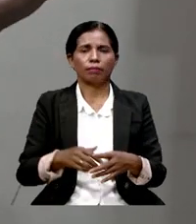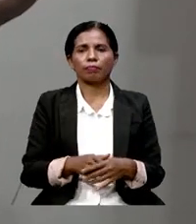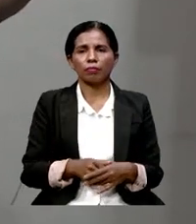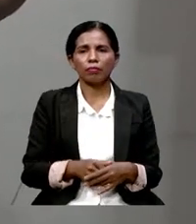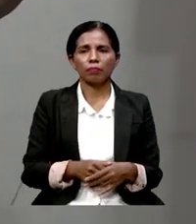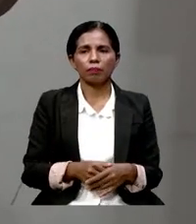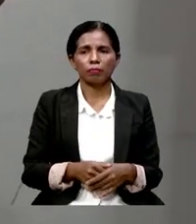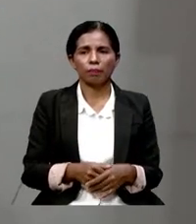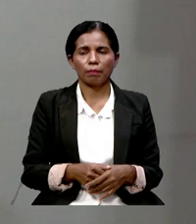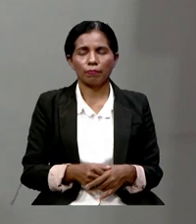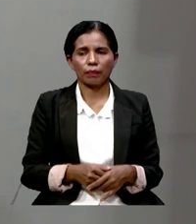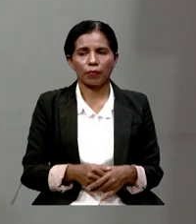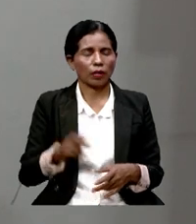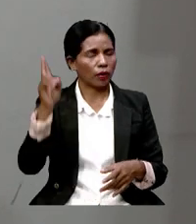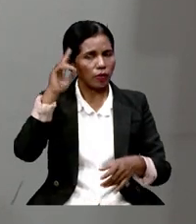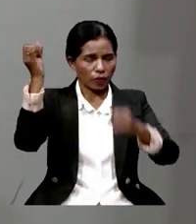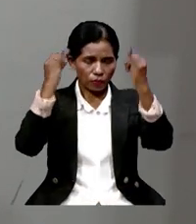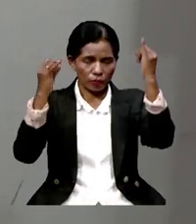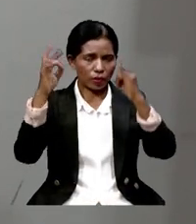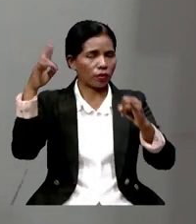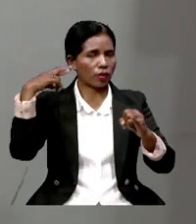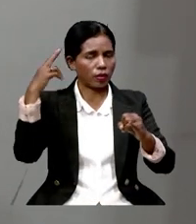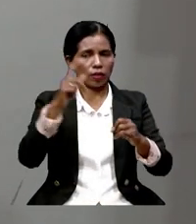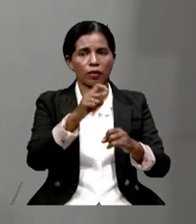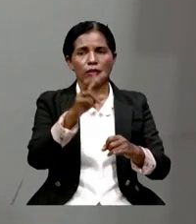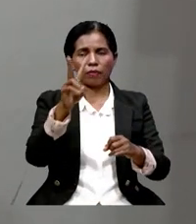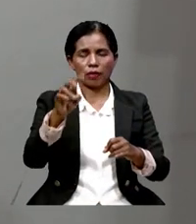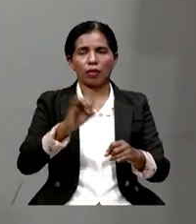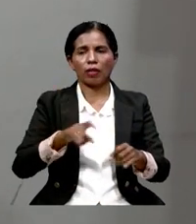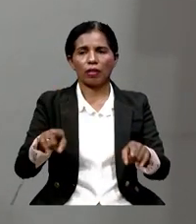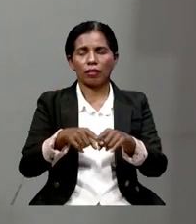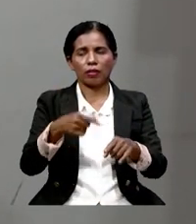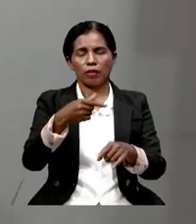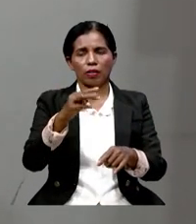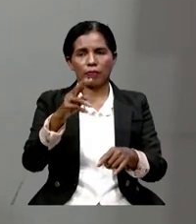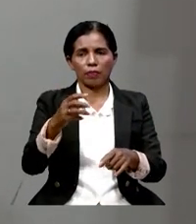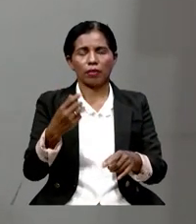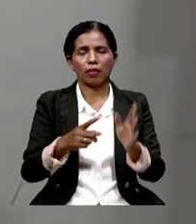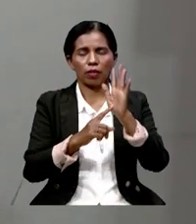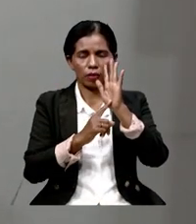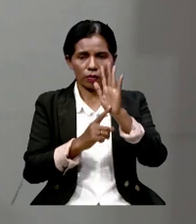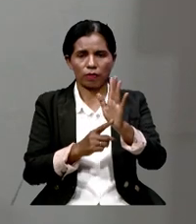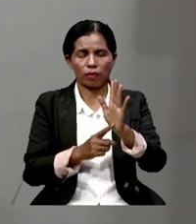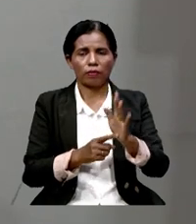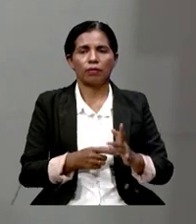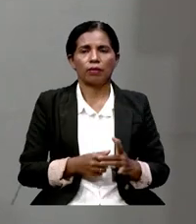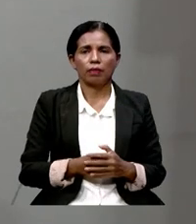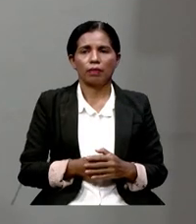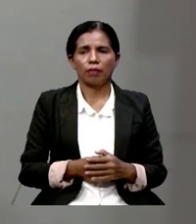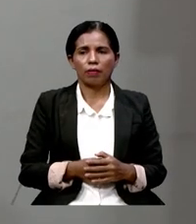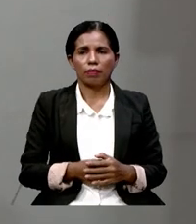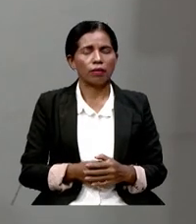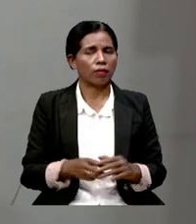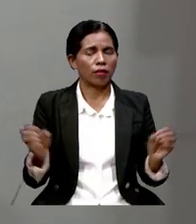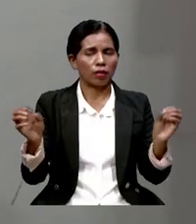corona. Rona informação, se dá rádio, televisão, não passa. Ou se bem, não é? Se dá foca, sai, é uma barra rona. Mas é uma